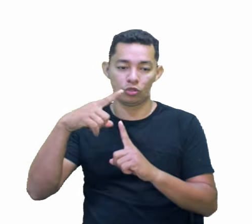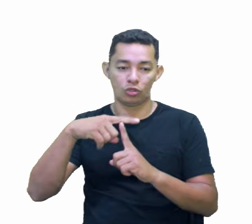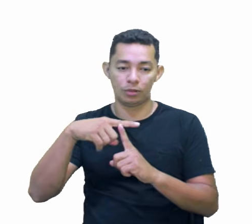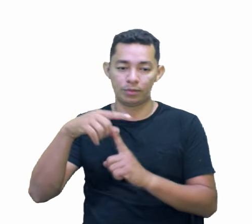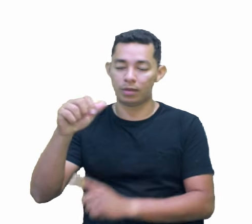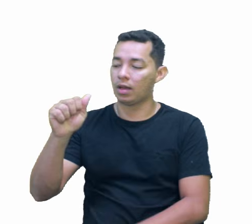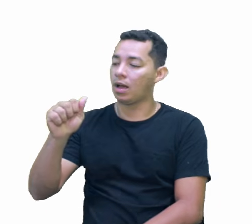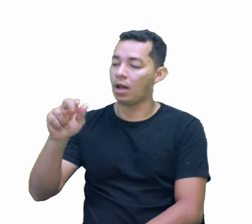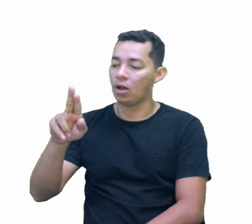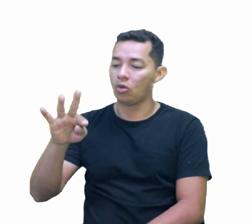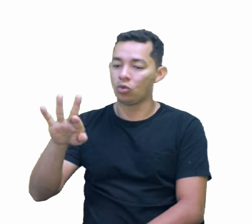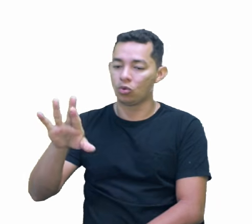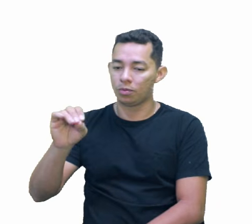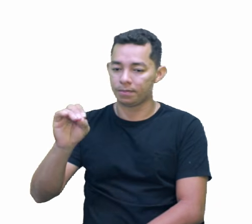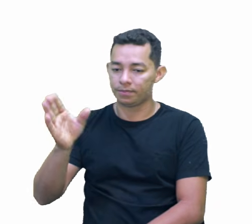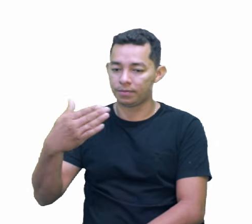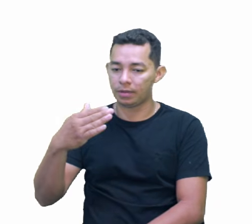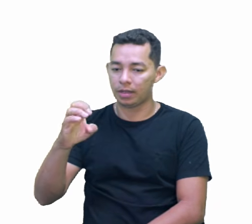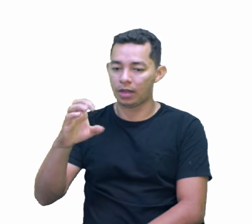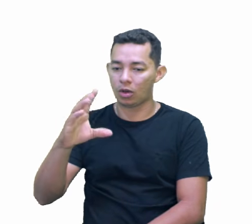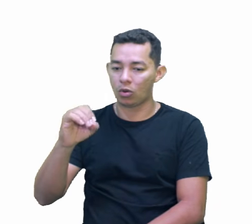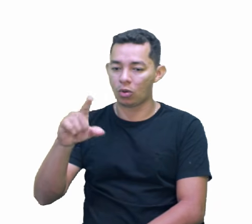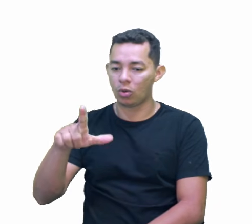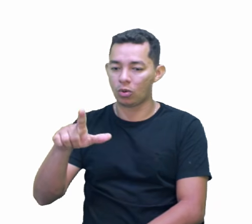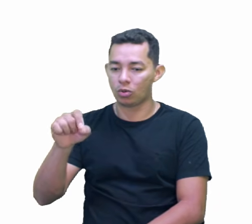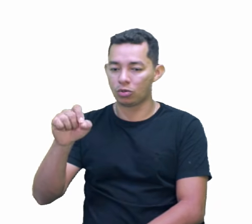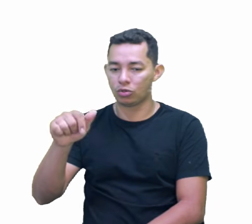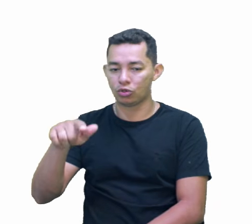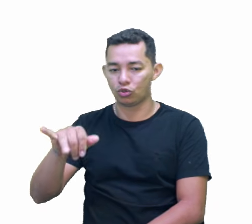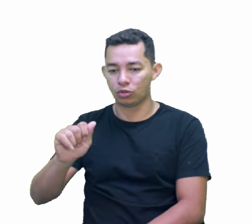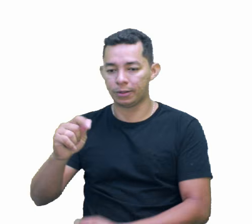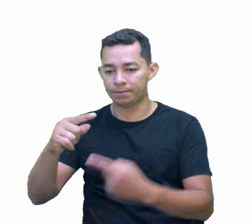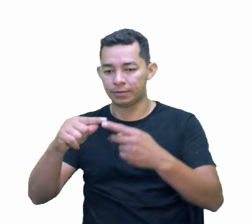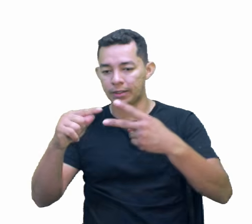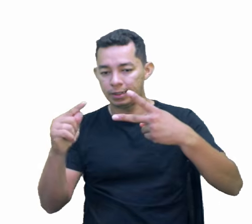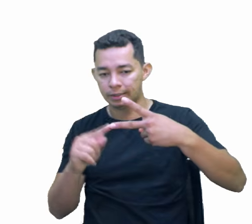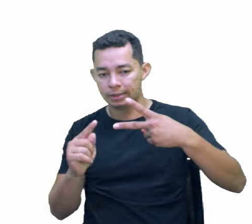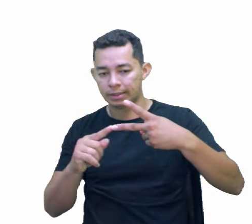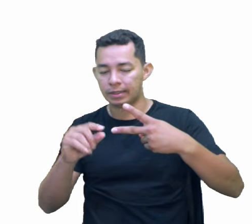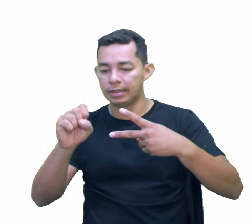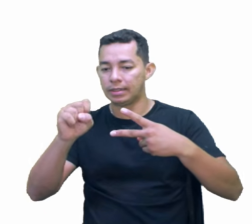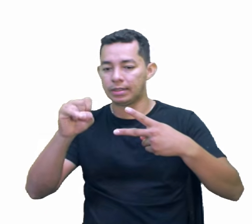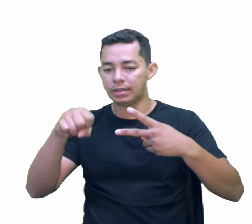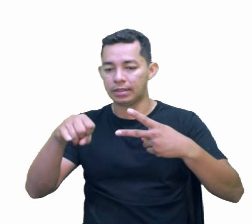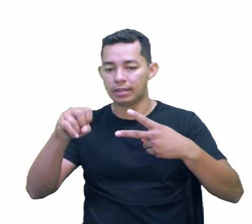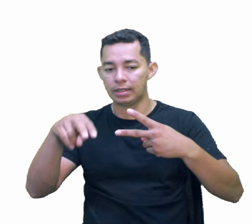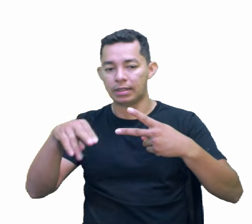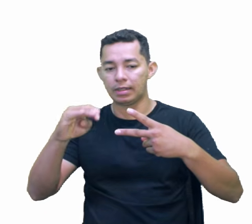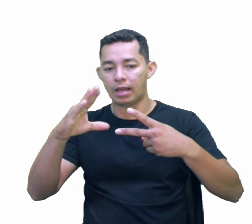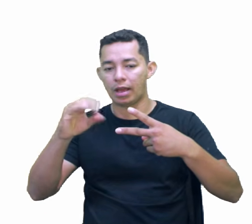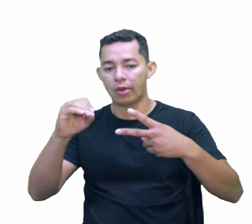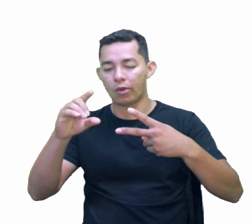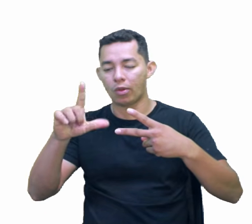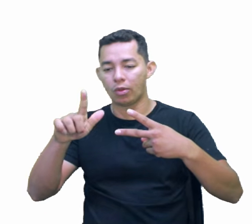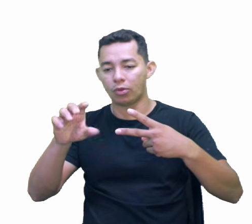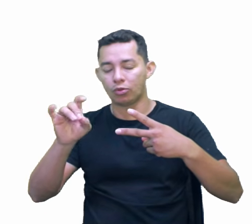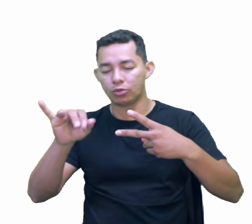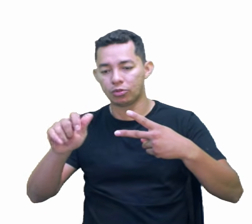a autoecologia e a sinecologia. O que vem a ser, pessoal,